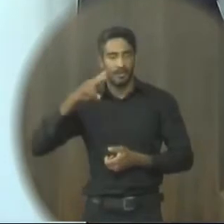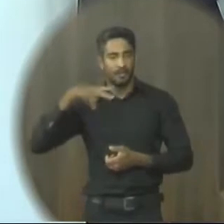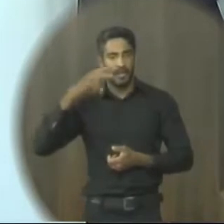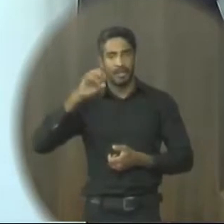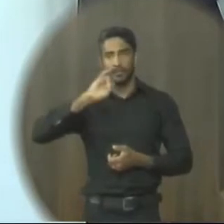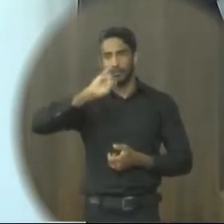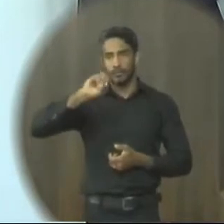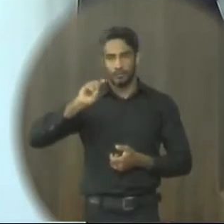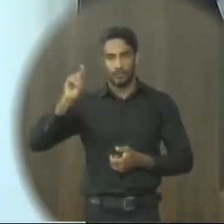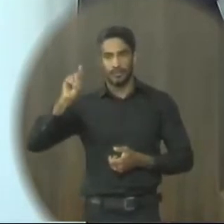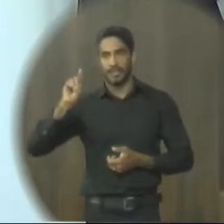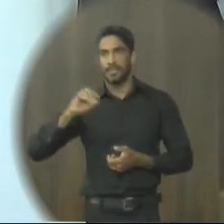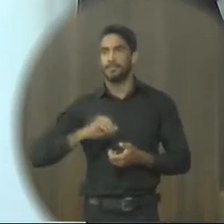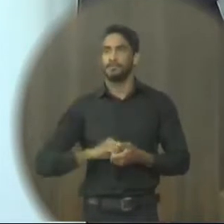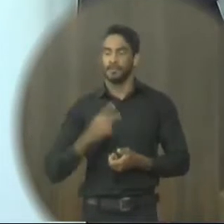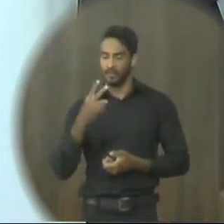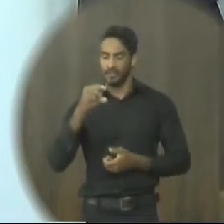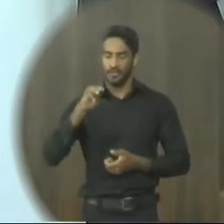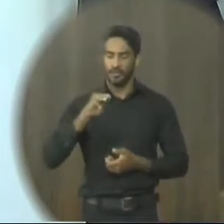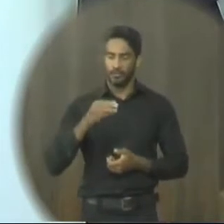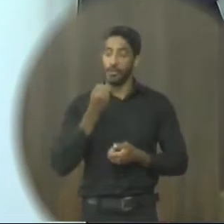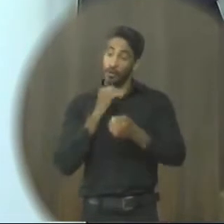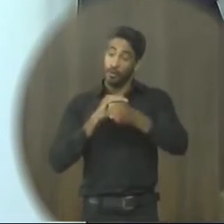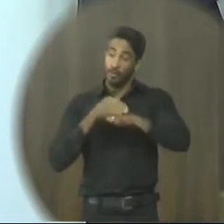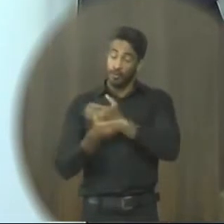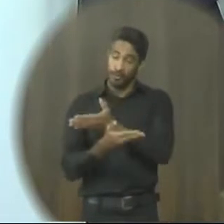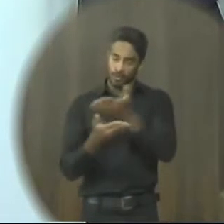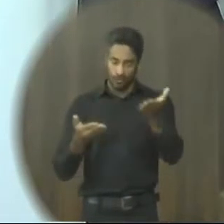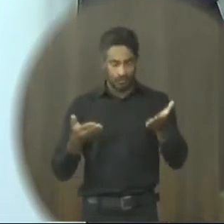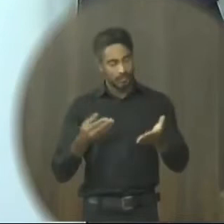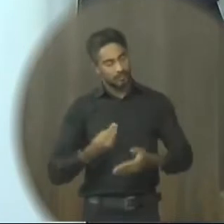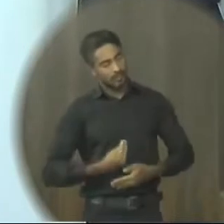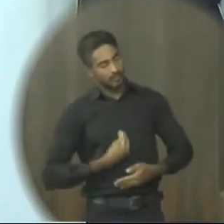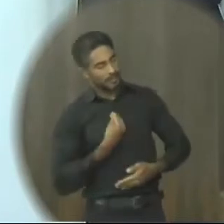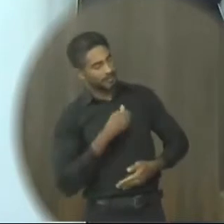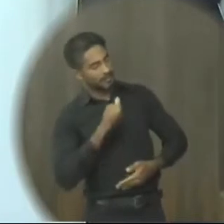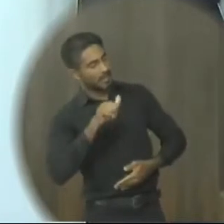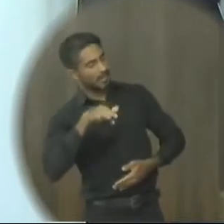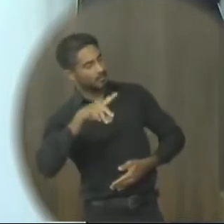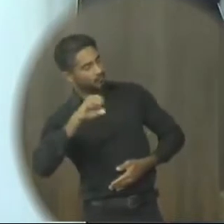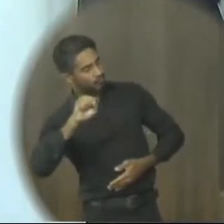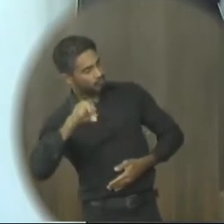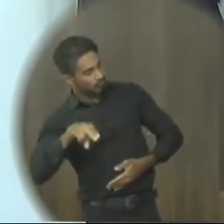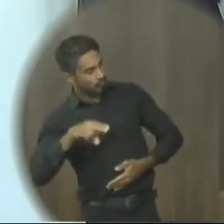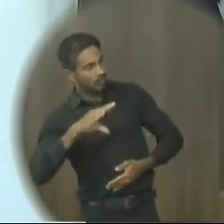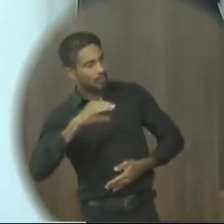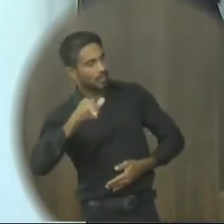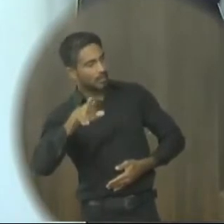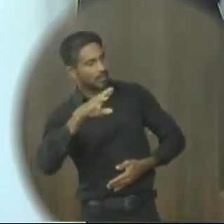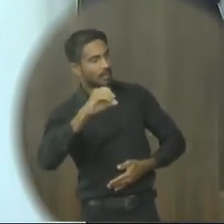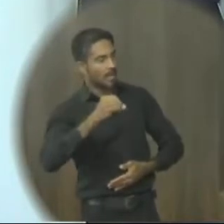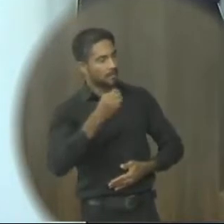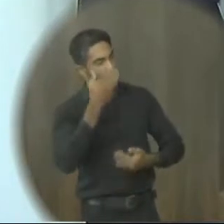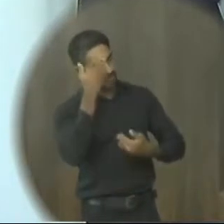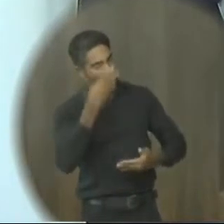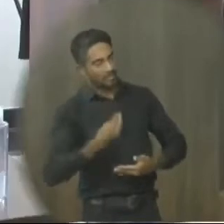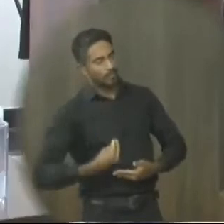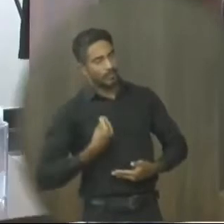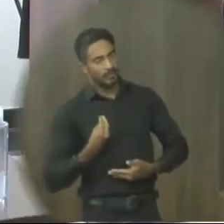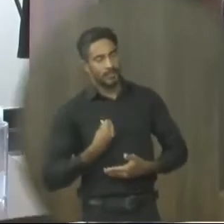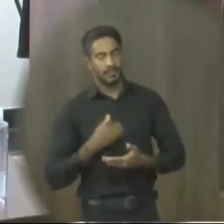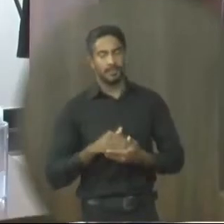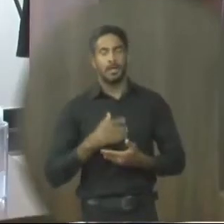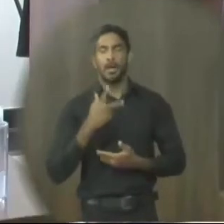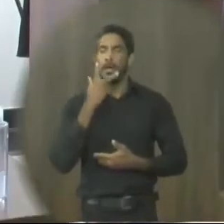Tarcísio, 2 minutos. Boa noite a todos. Quero agradecer a sua presença. Carlos também, obrigado pela presença.